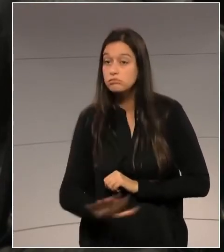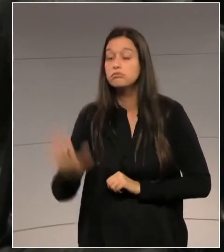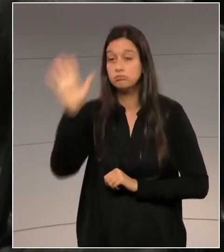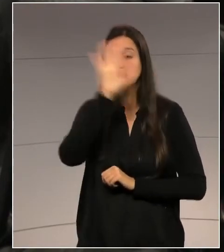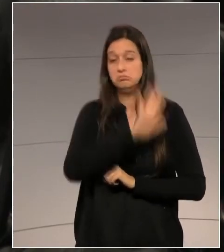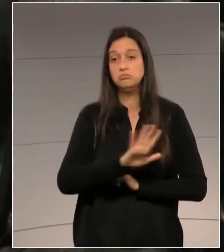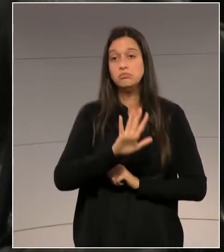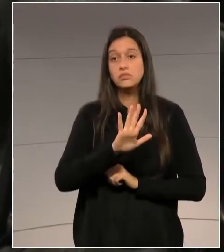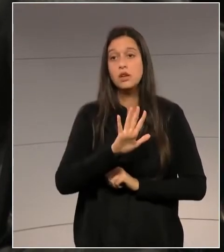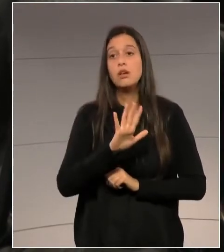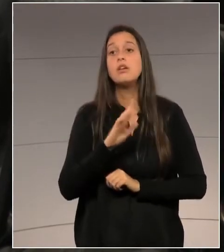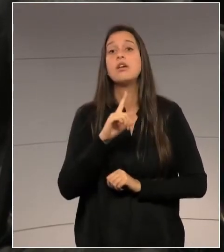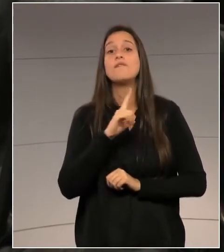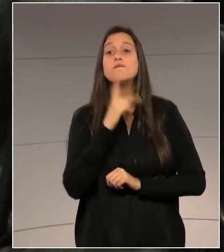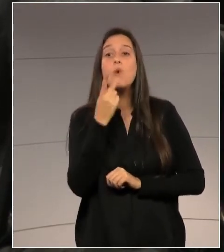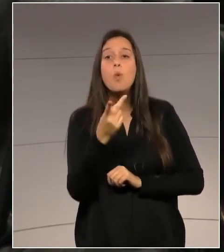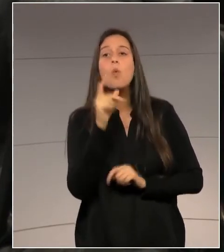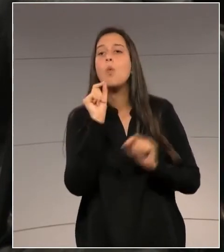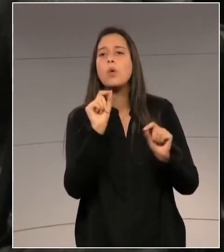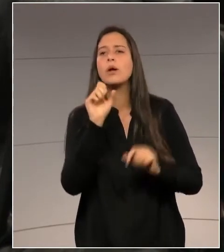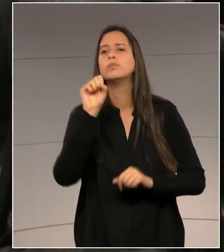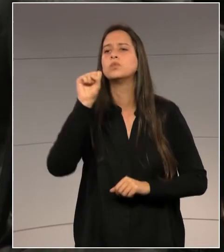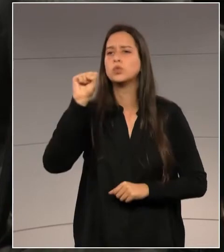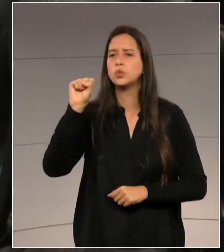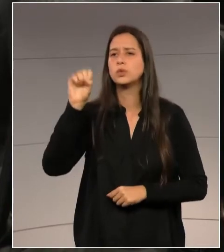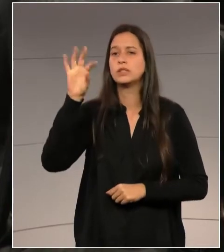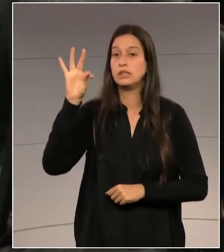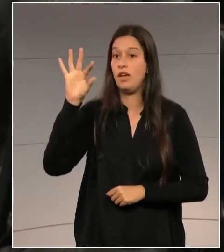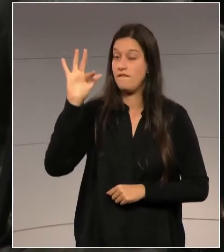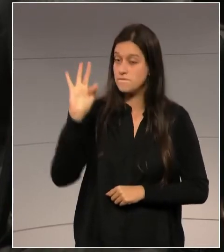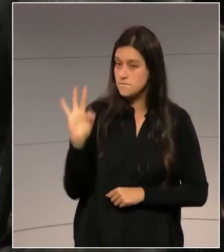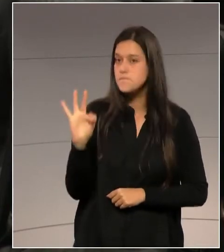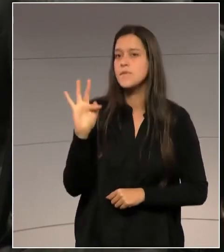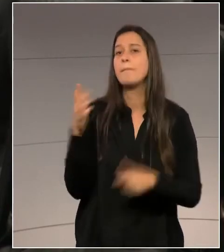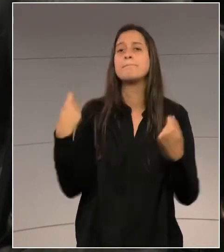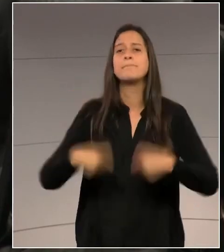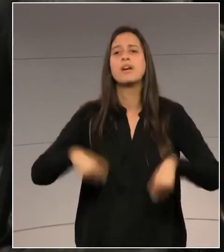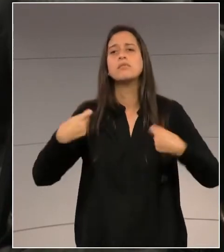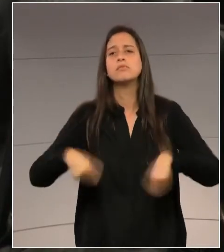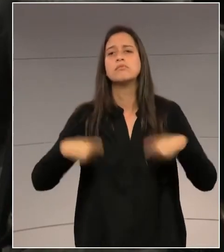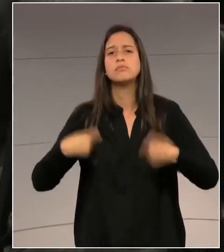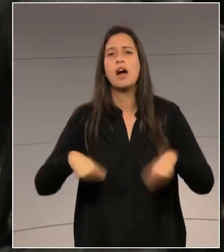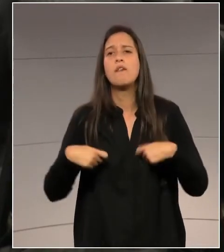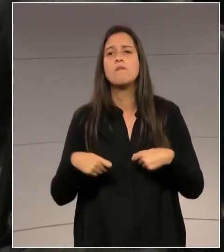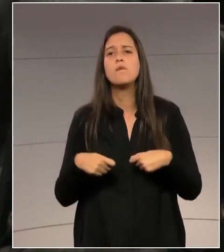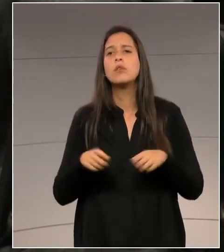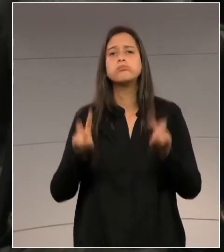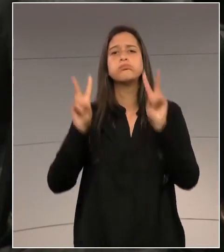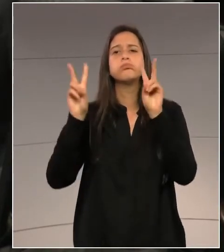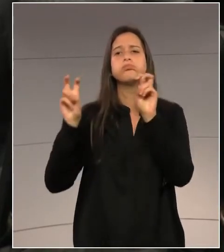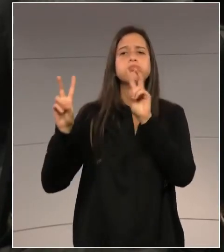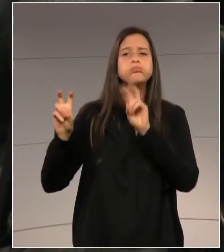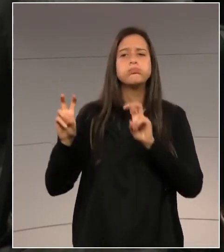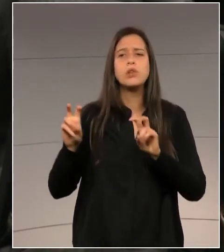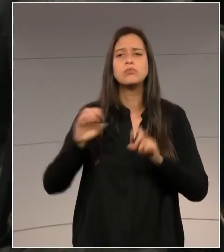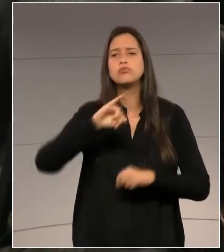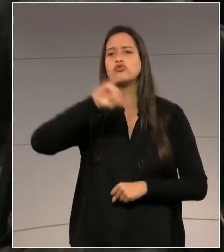o supremo precisava firmar jurisprudência mas isso vale para todos os brasileiros